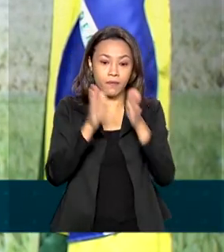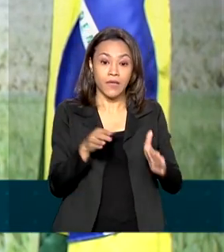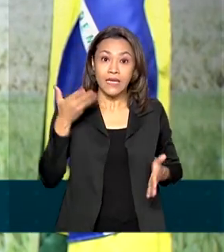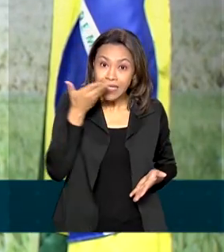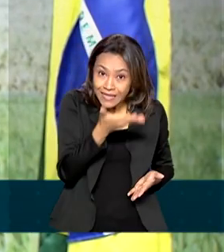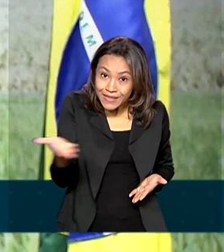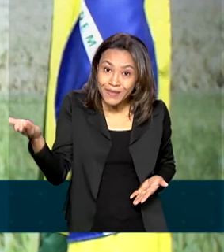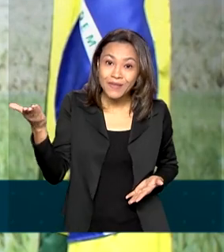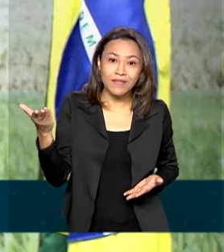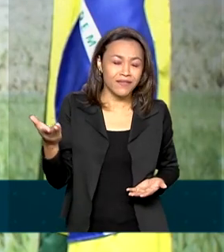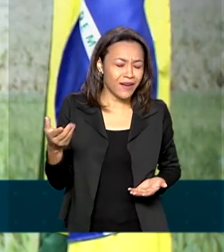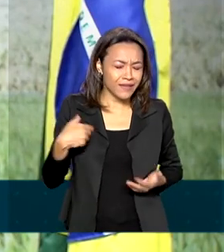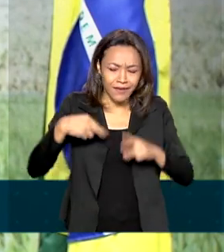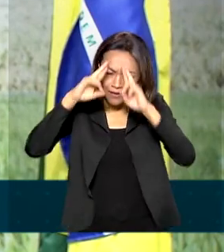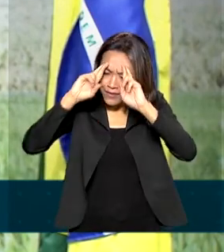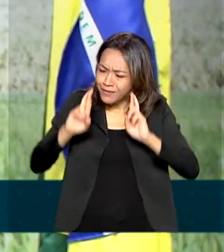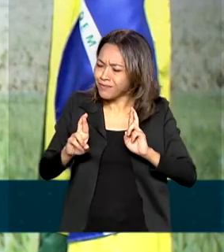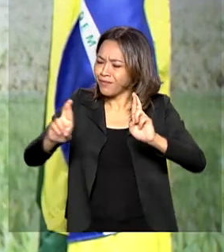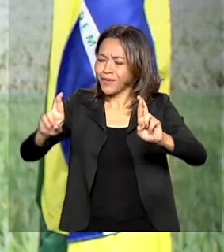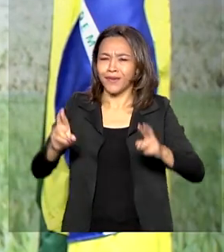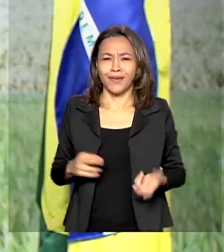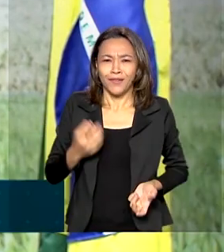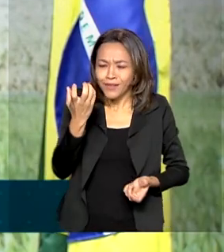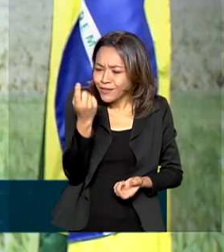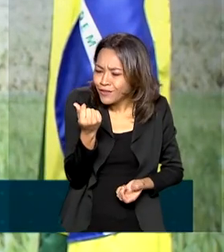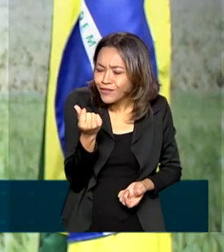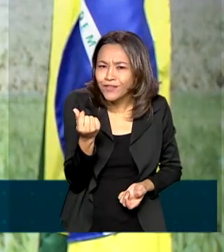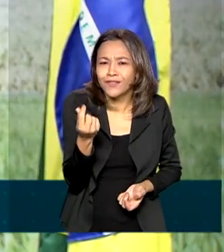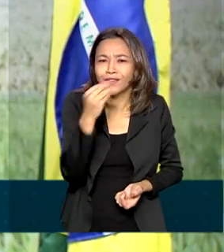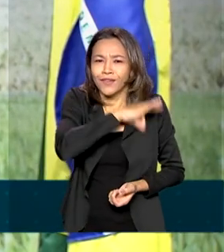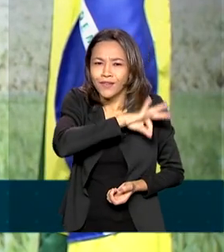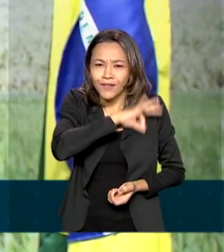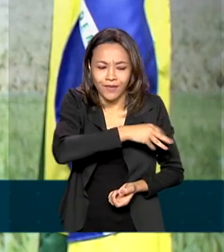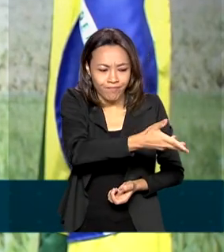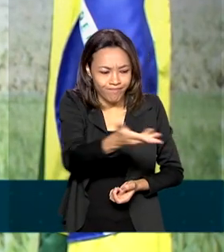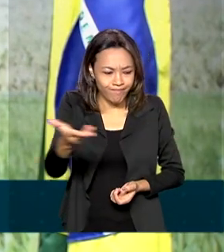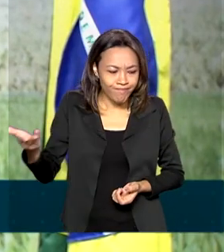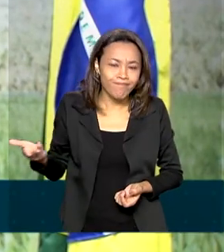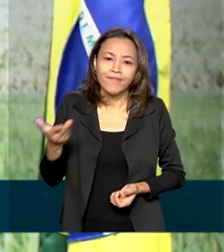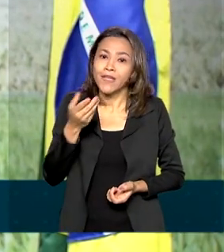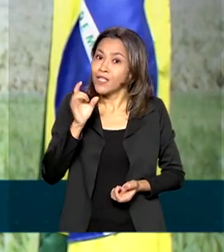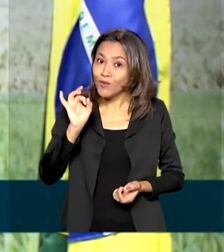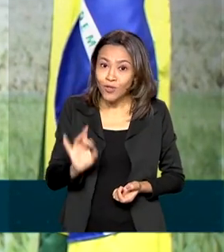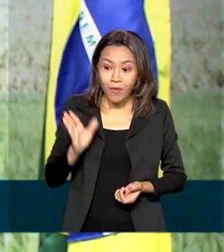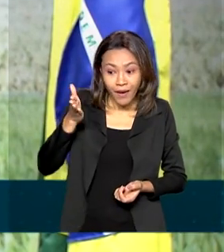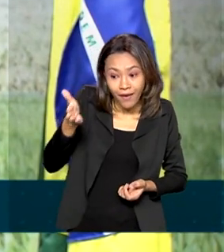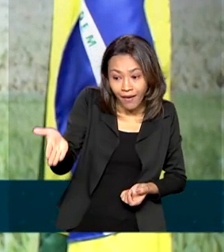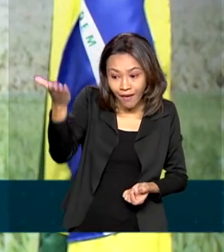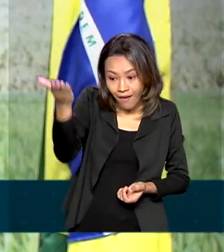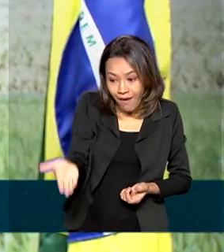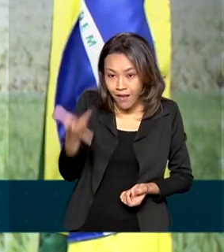trazer renda, vai trazer benefícios não só para aquela pessoa, mas também para a região.